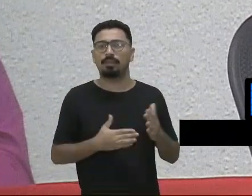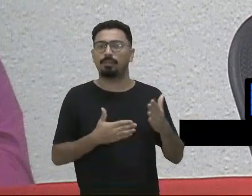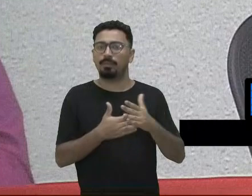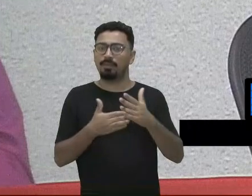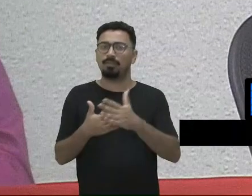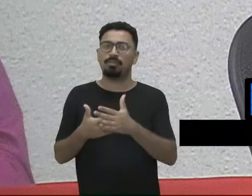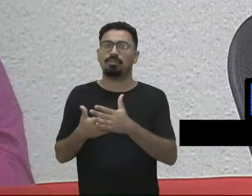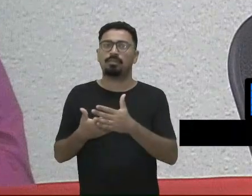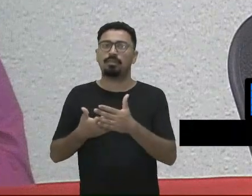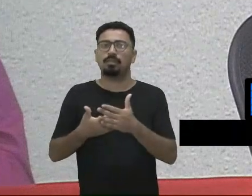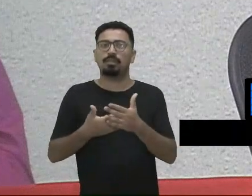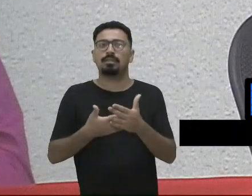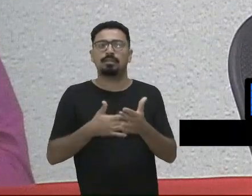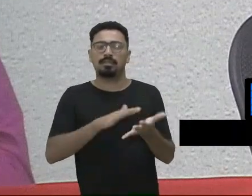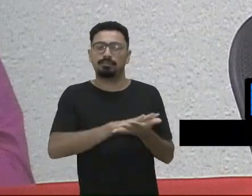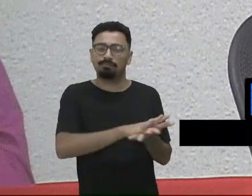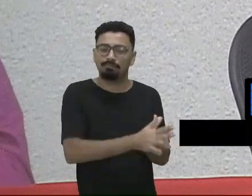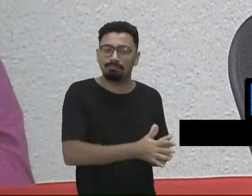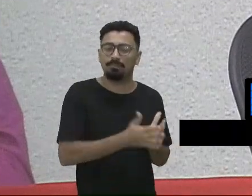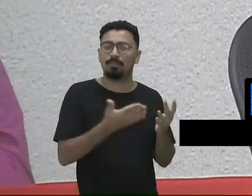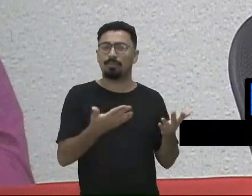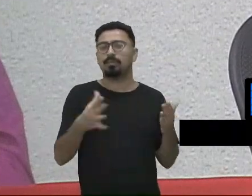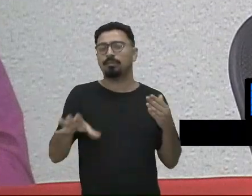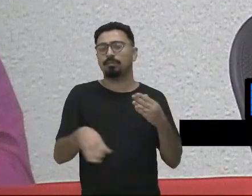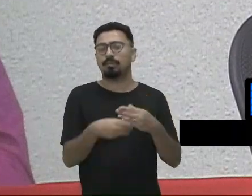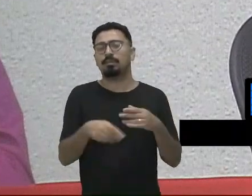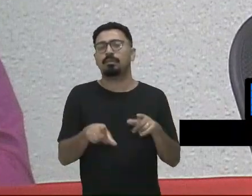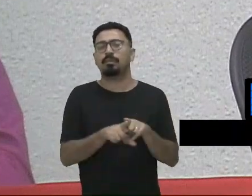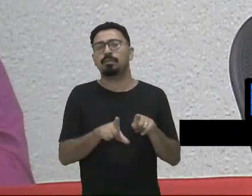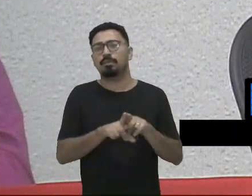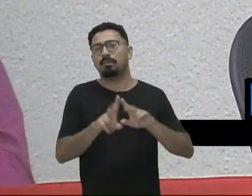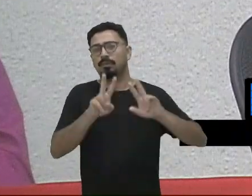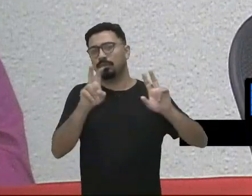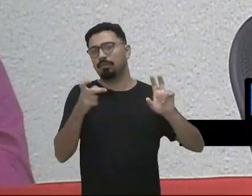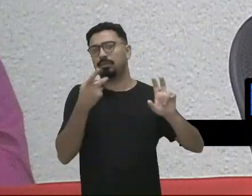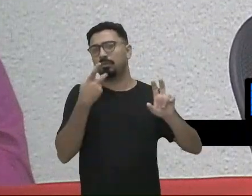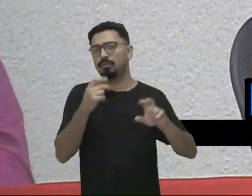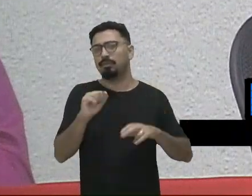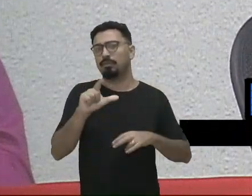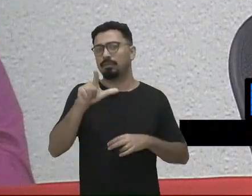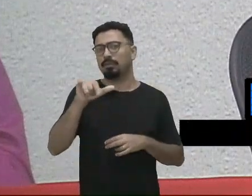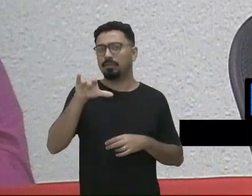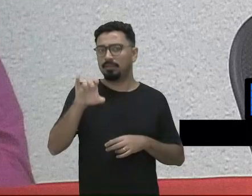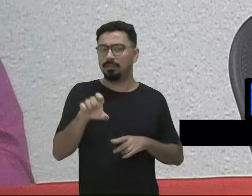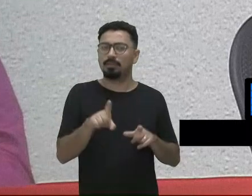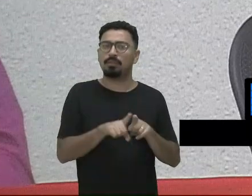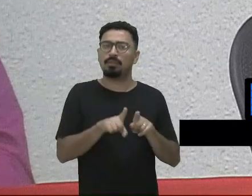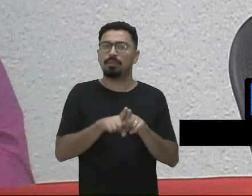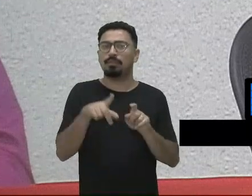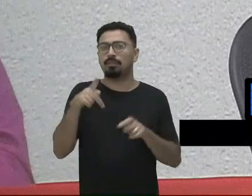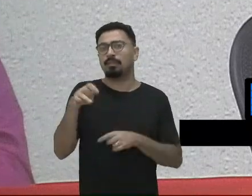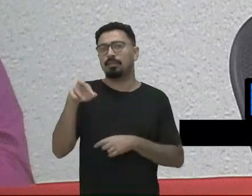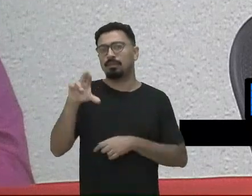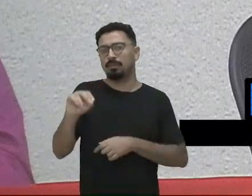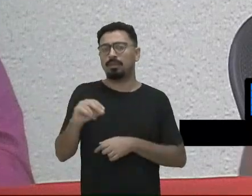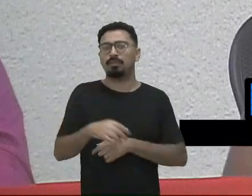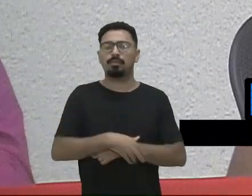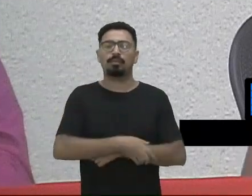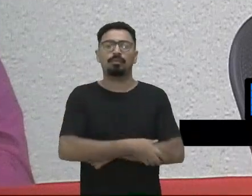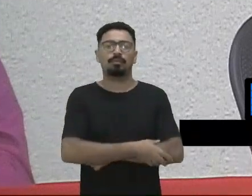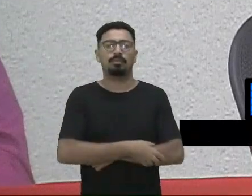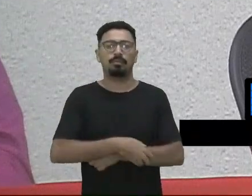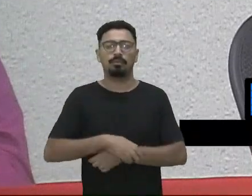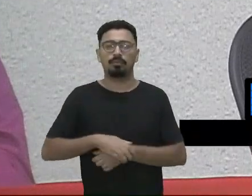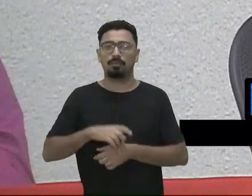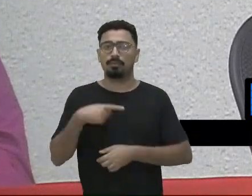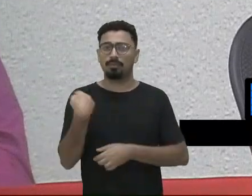estas discriminações. Complementando, né, a questão da fala da Alice, do Pedro também, quando a